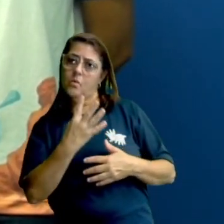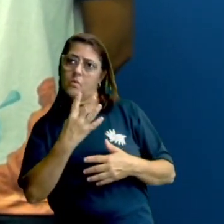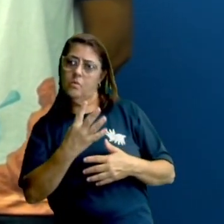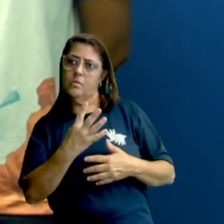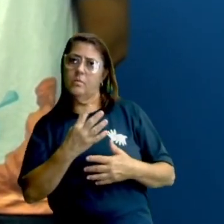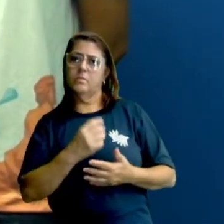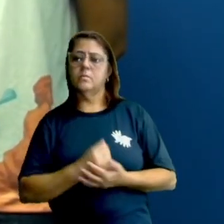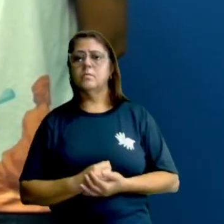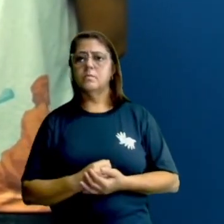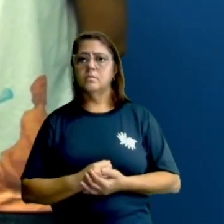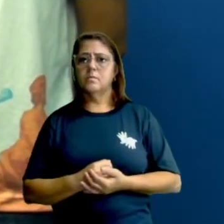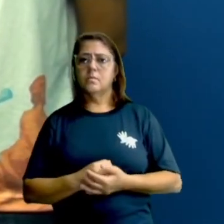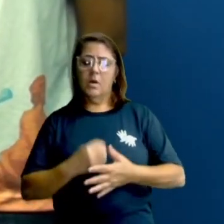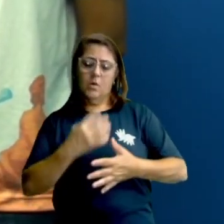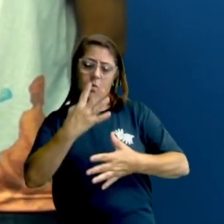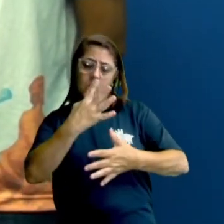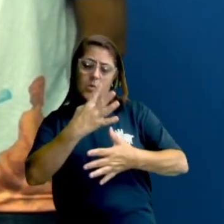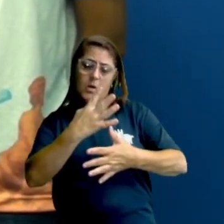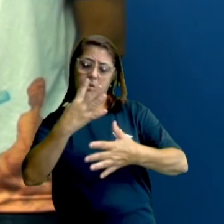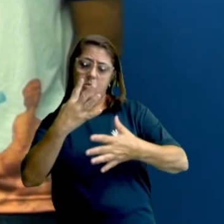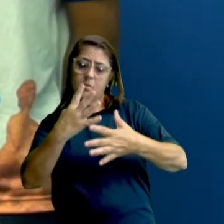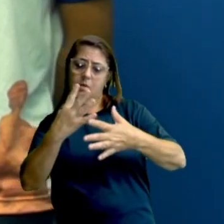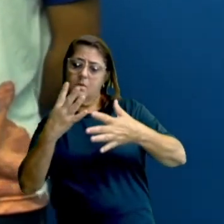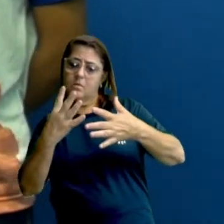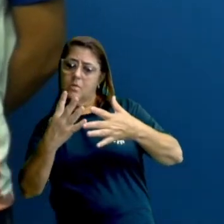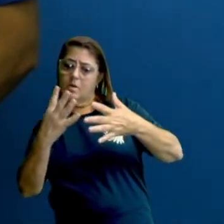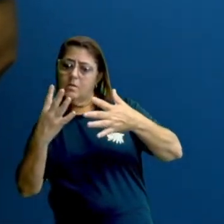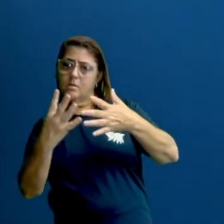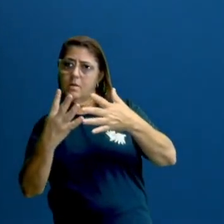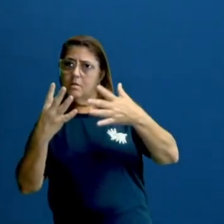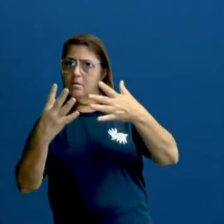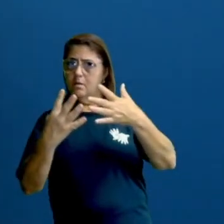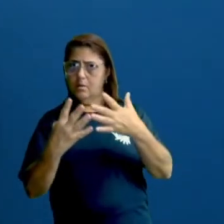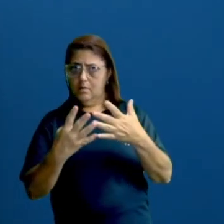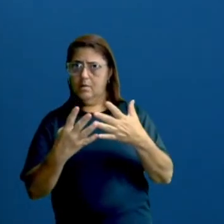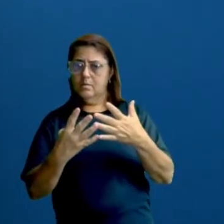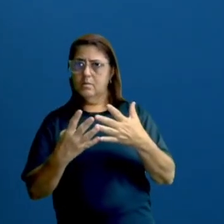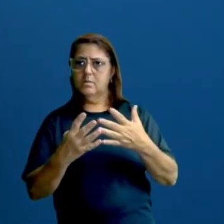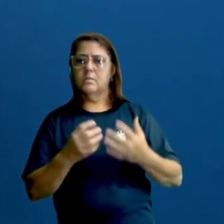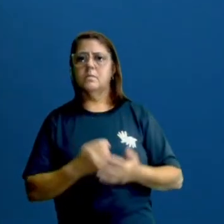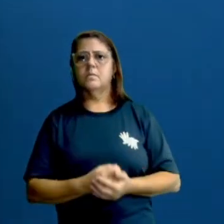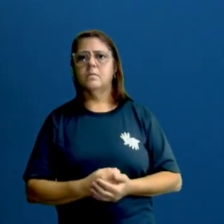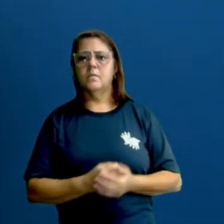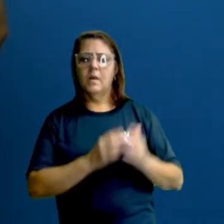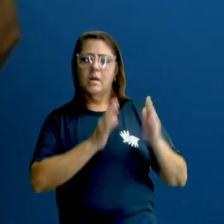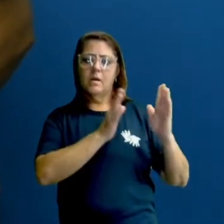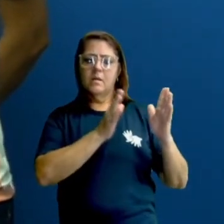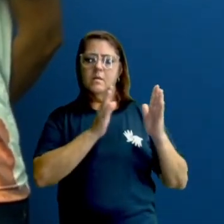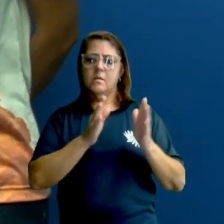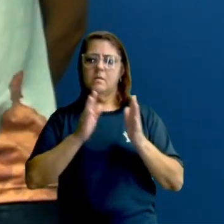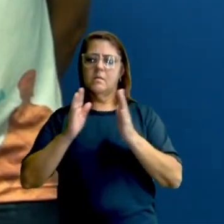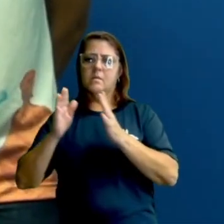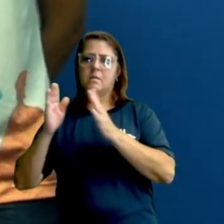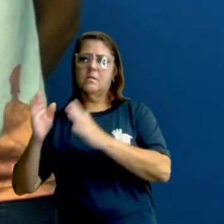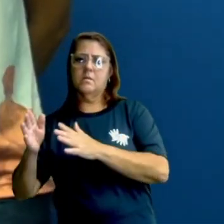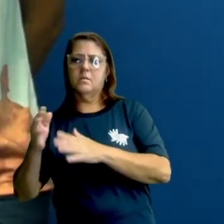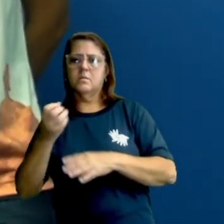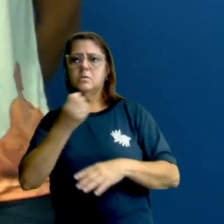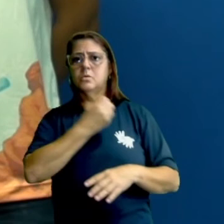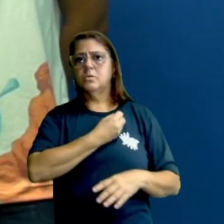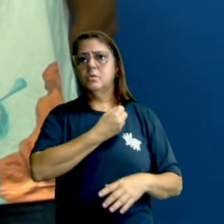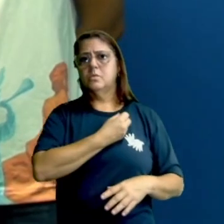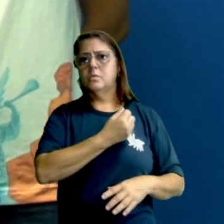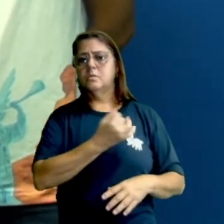número de lápis que dava para ele colocar, que eram 4, certo? Então, cada caixa ficou com